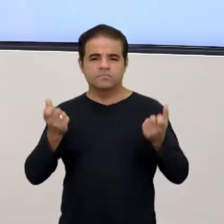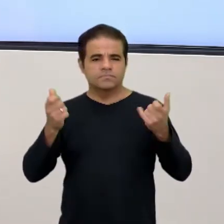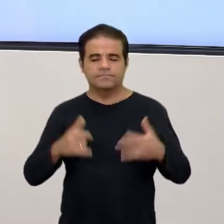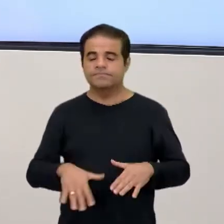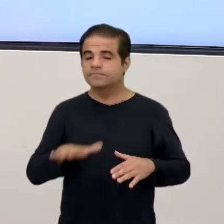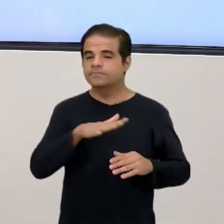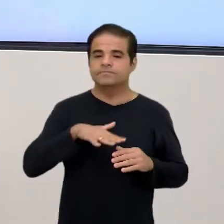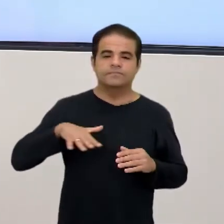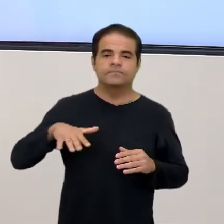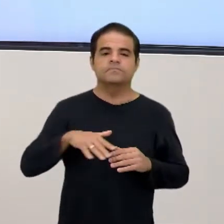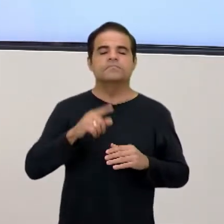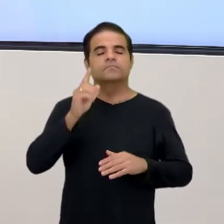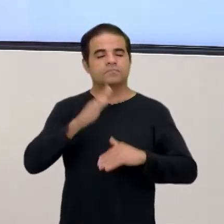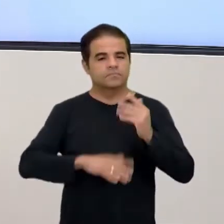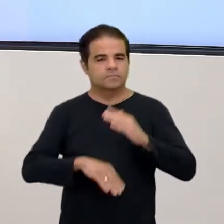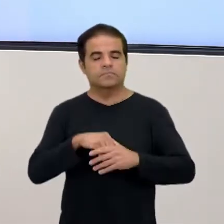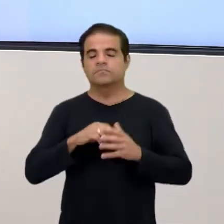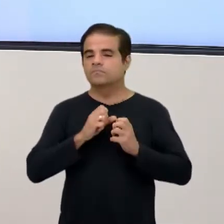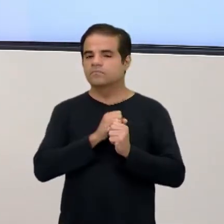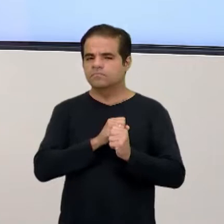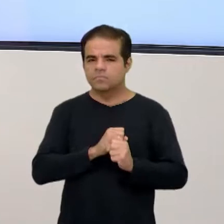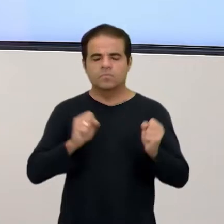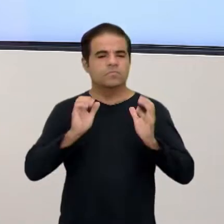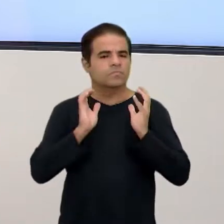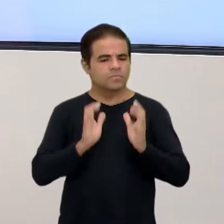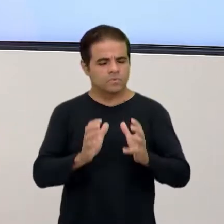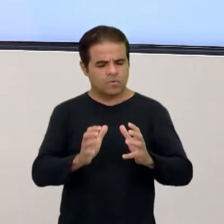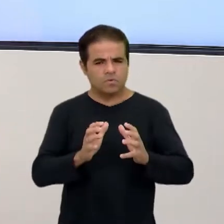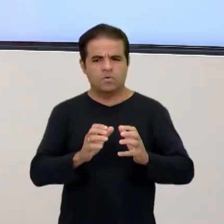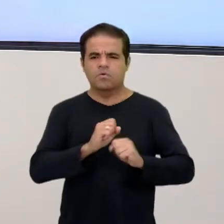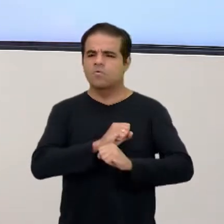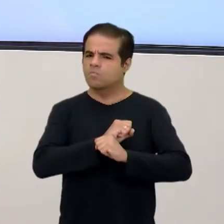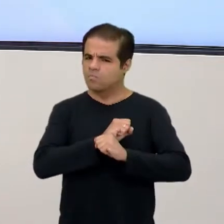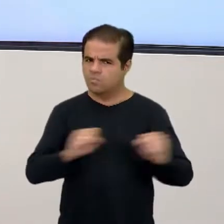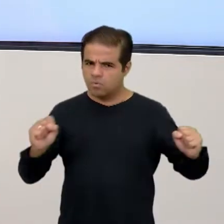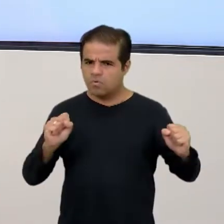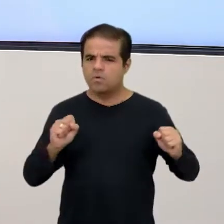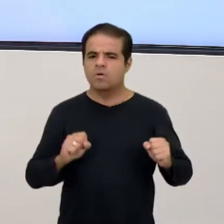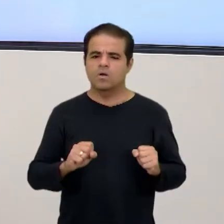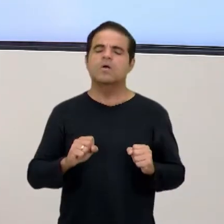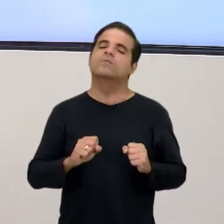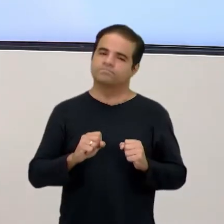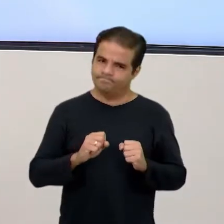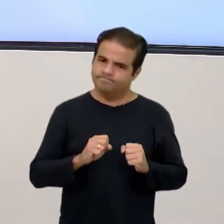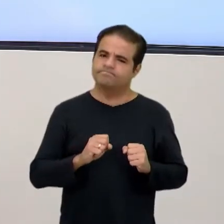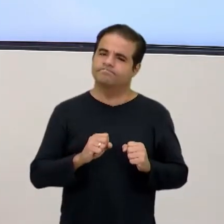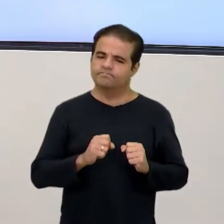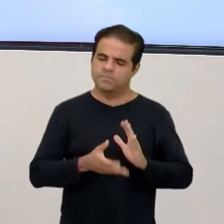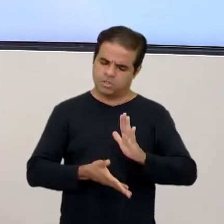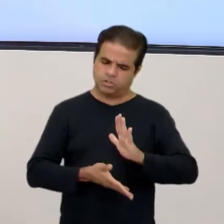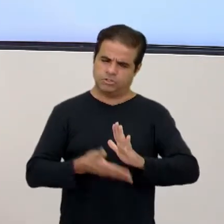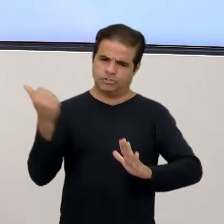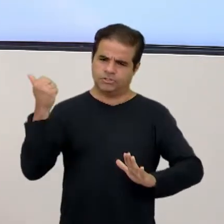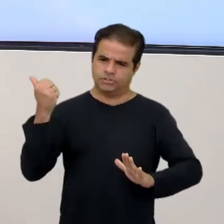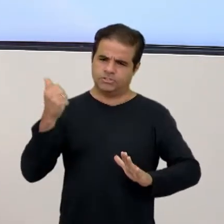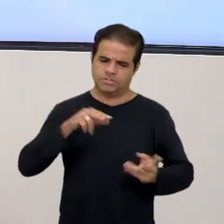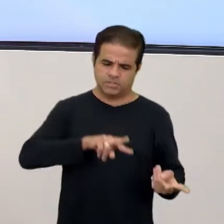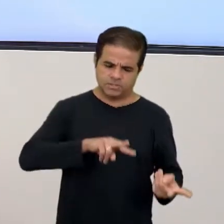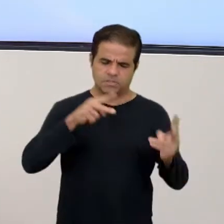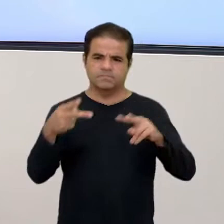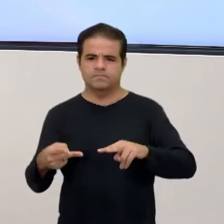falou também como que funciona uma bomba de calor, um refrigerador. Basicamente a bomba de calor, né,